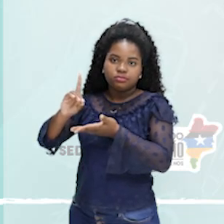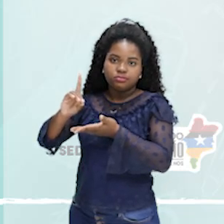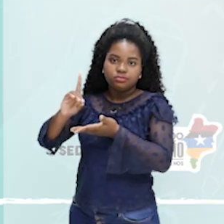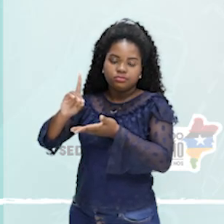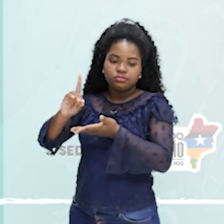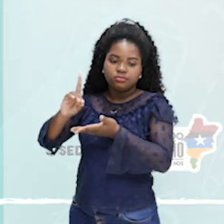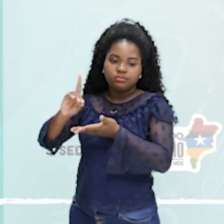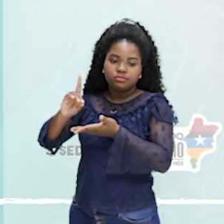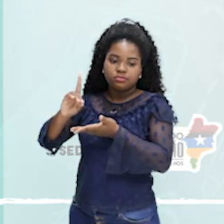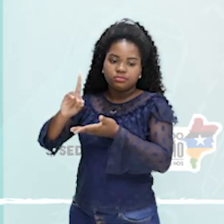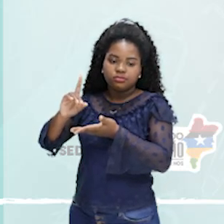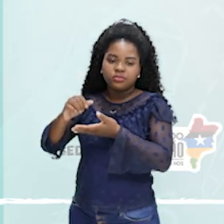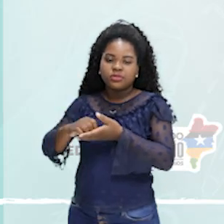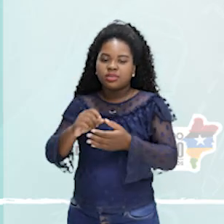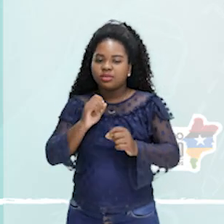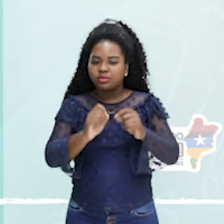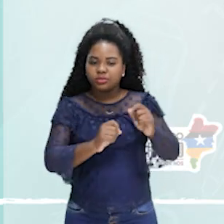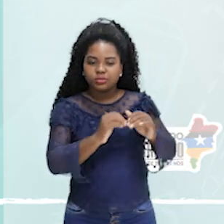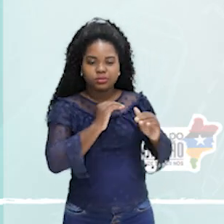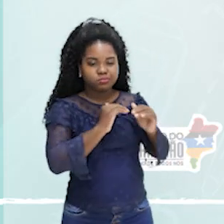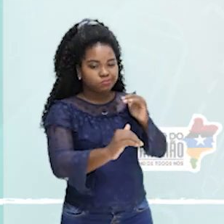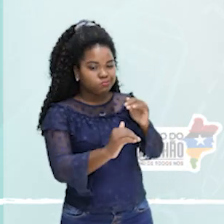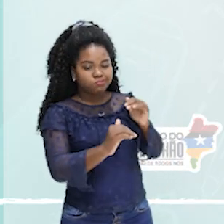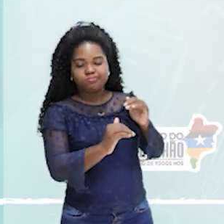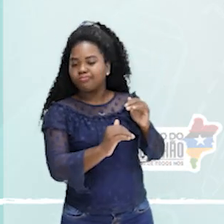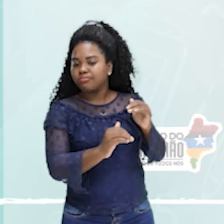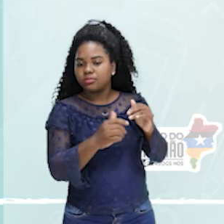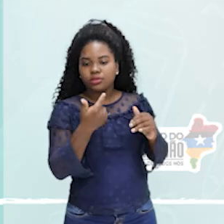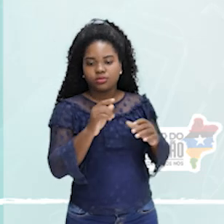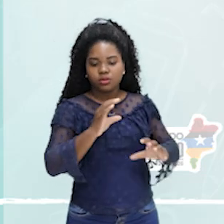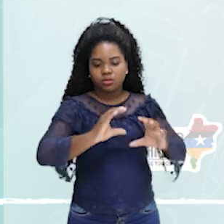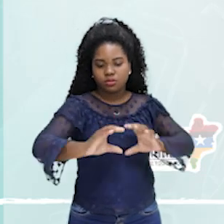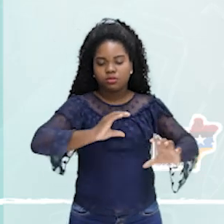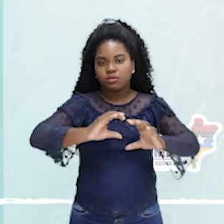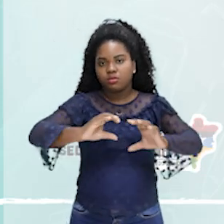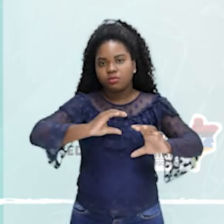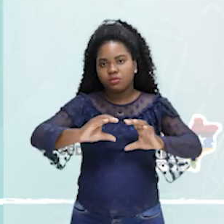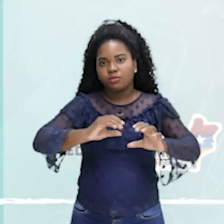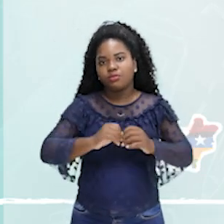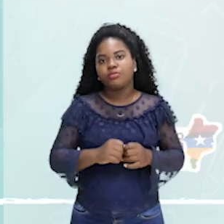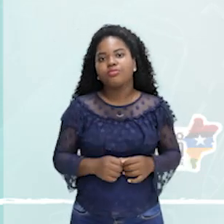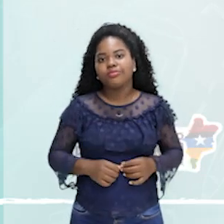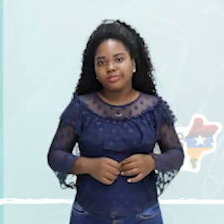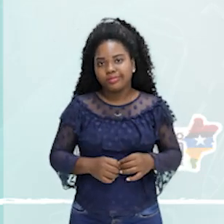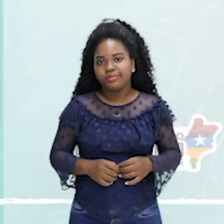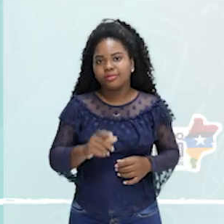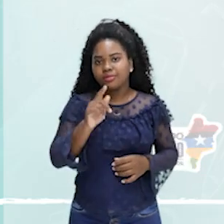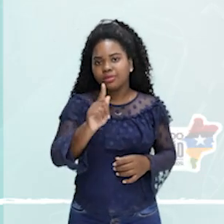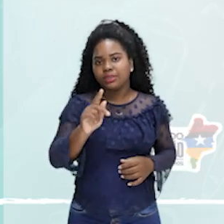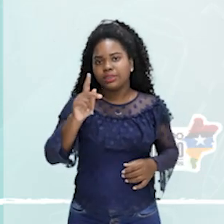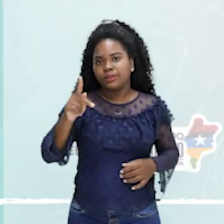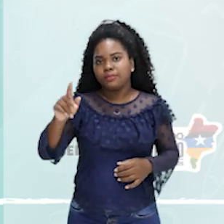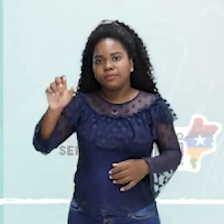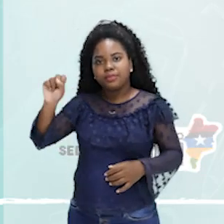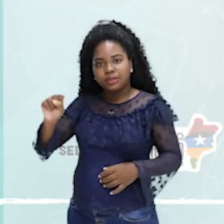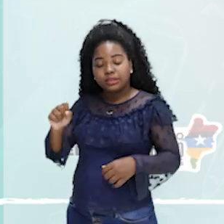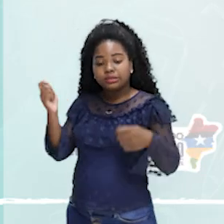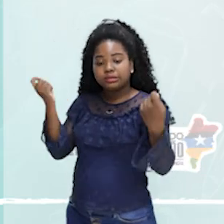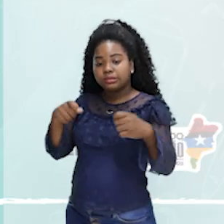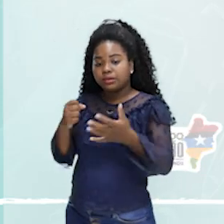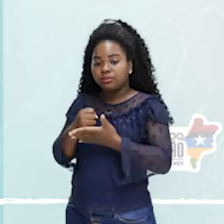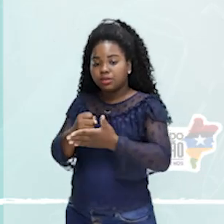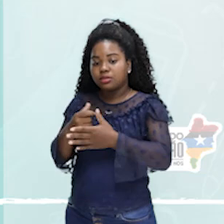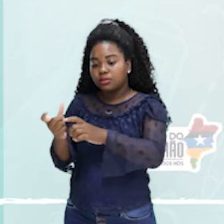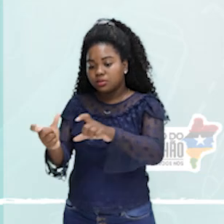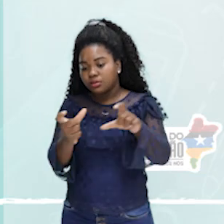discrepância, tá? Uma total falta de afinidade, onde o GPS pode ajudar uma